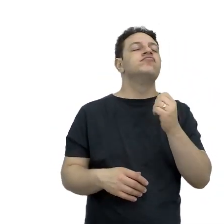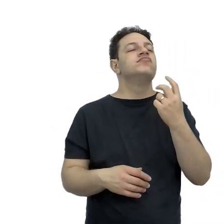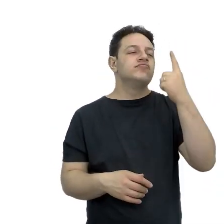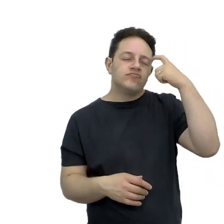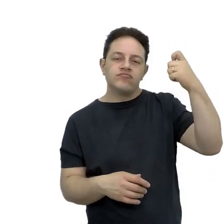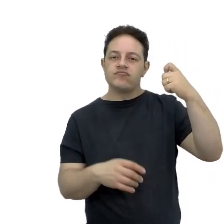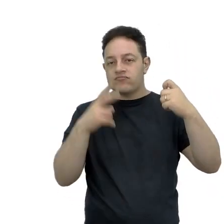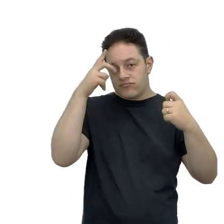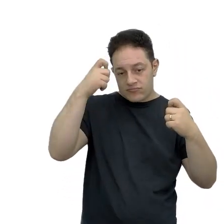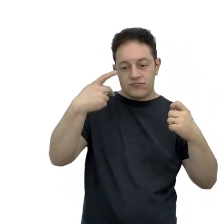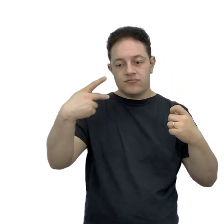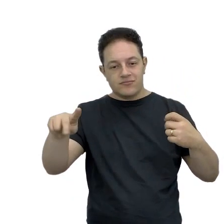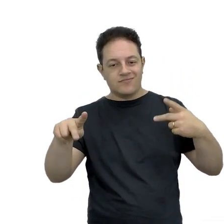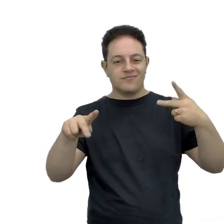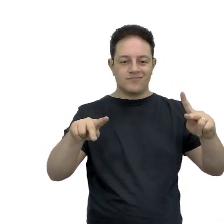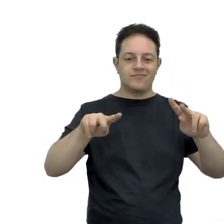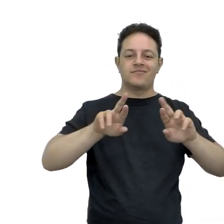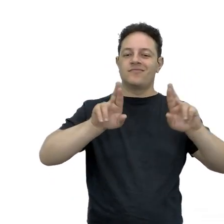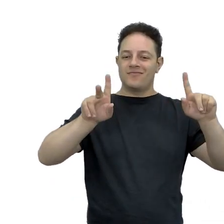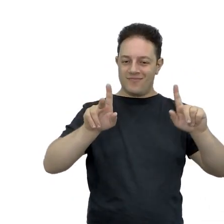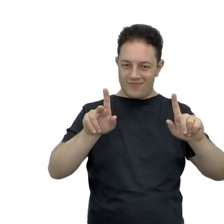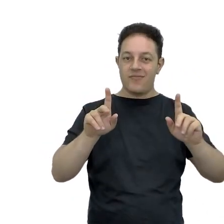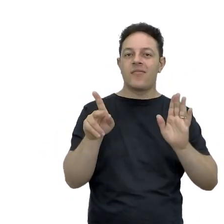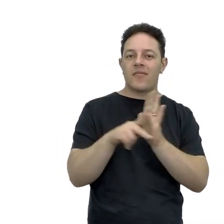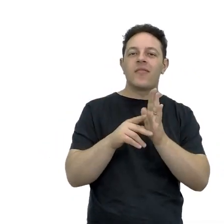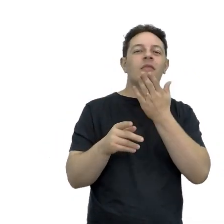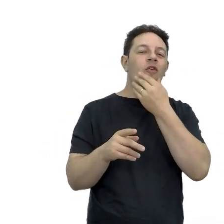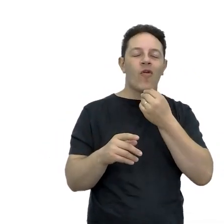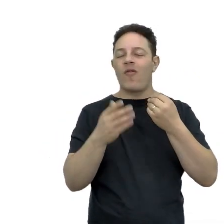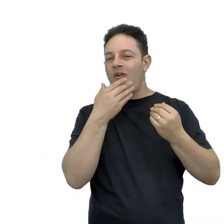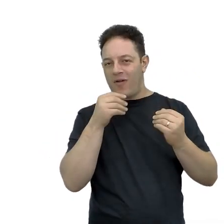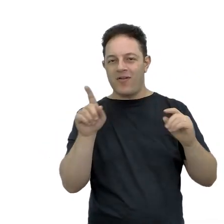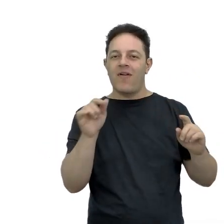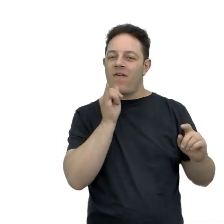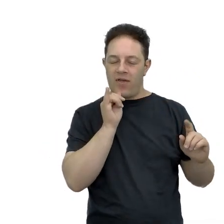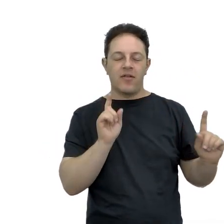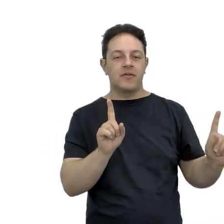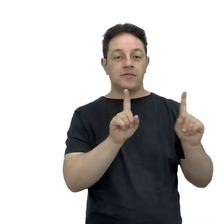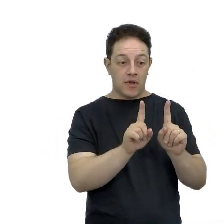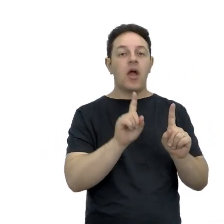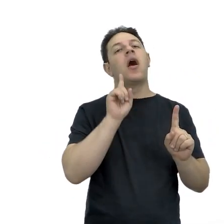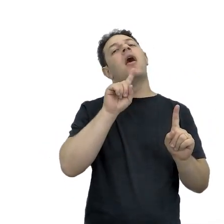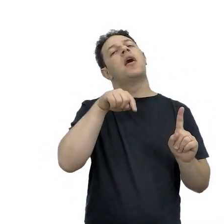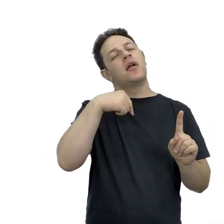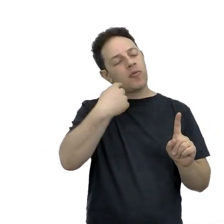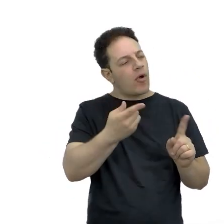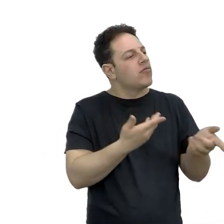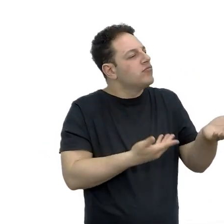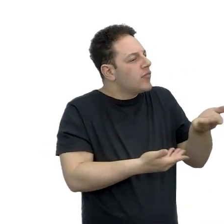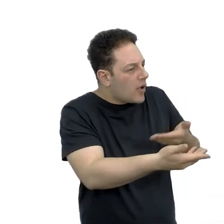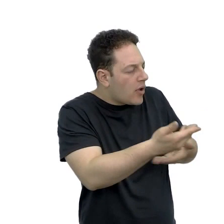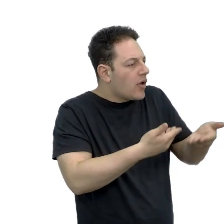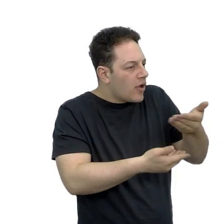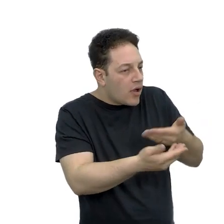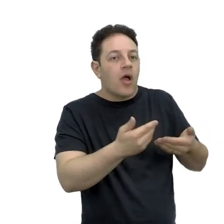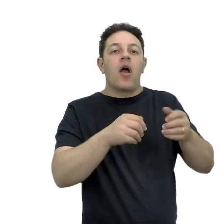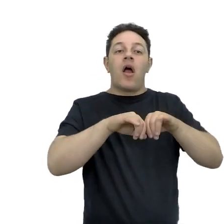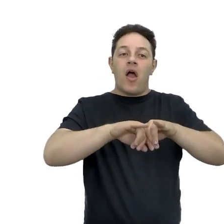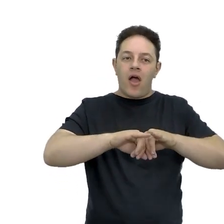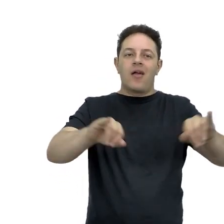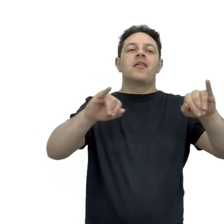evolucionista. É lógico, depois de tudo isso, eles vão compartilhar as hipóteses para a